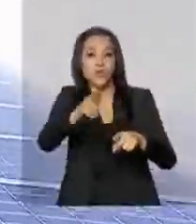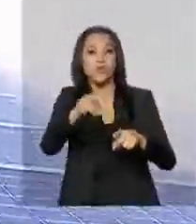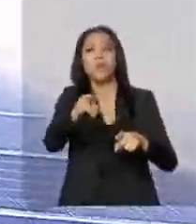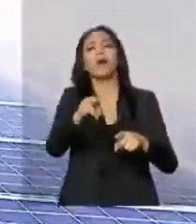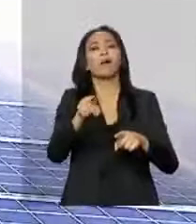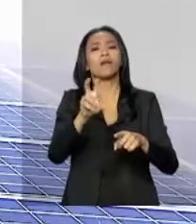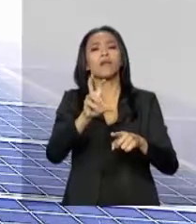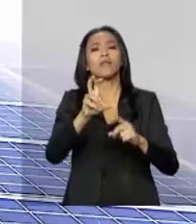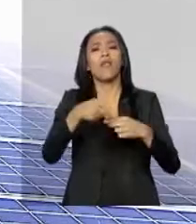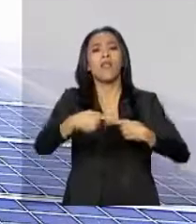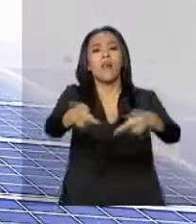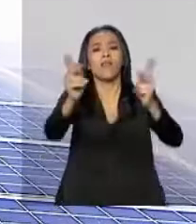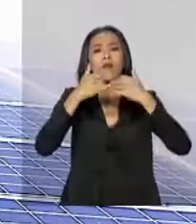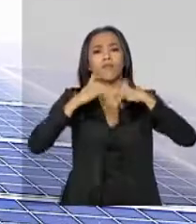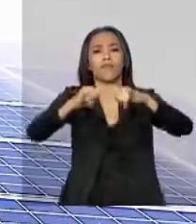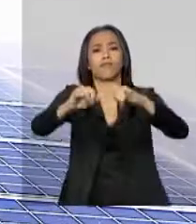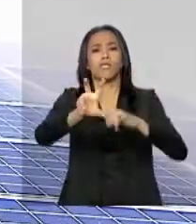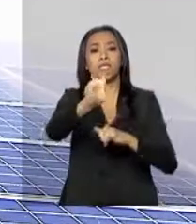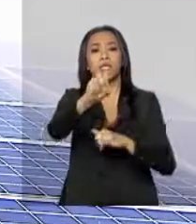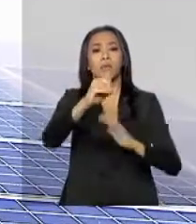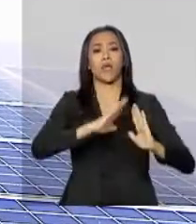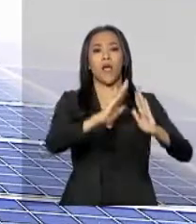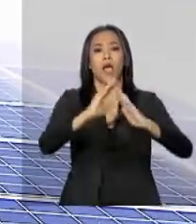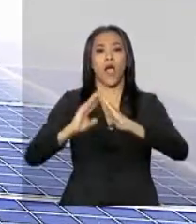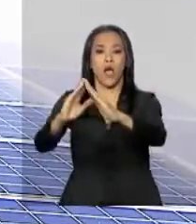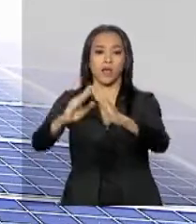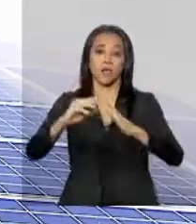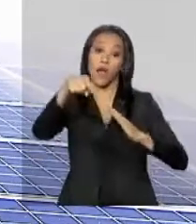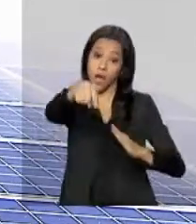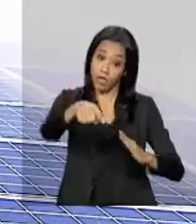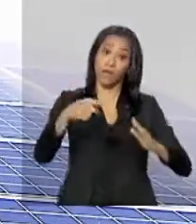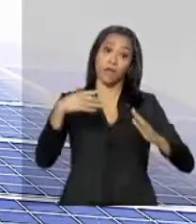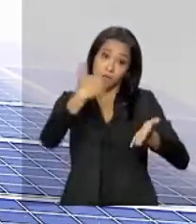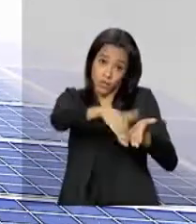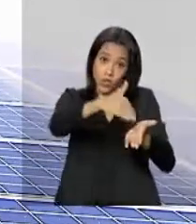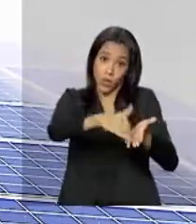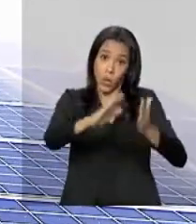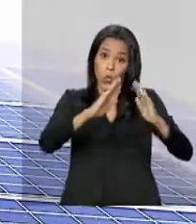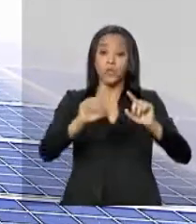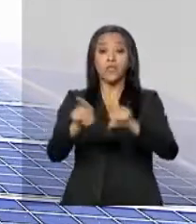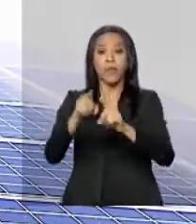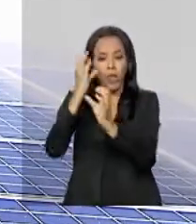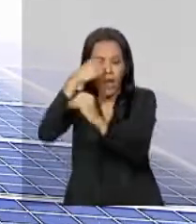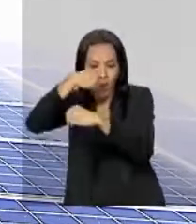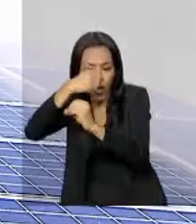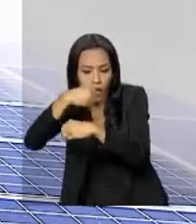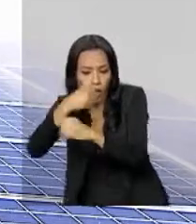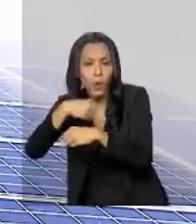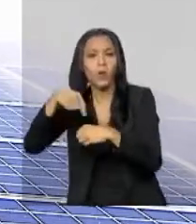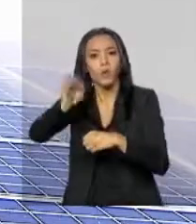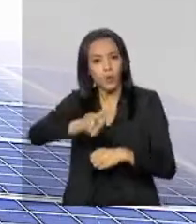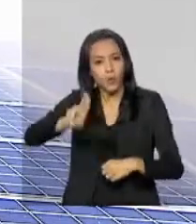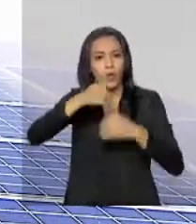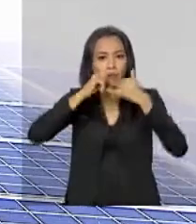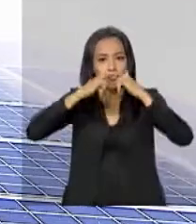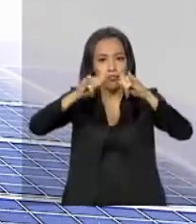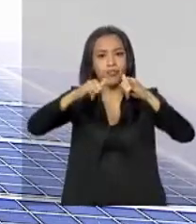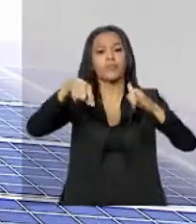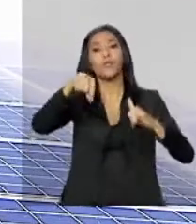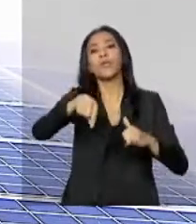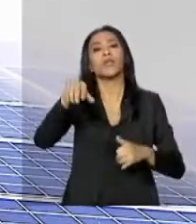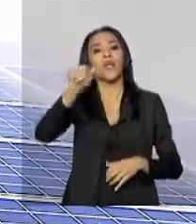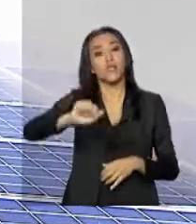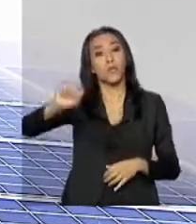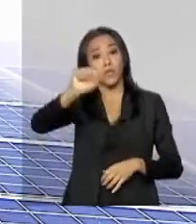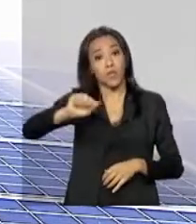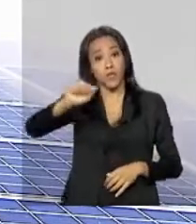residências. Mas aqui, os painéis abastecem tanto os escritórios quanto os laboratórios de última geração da Associação Brasileira